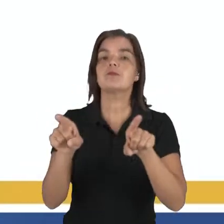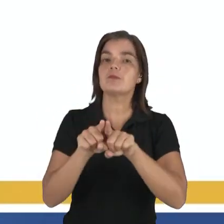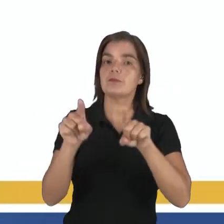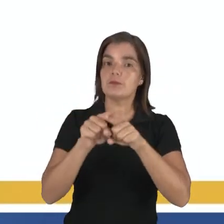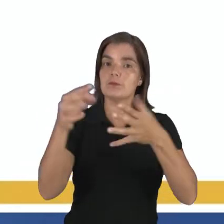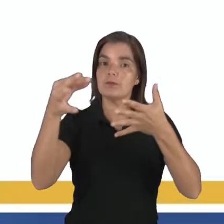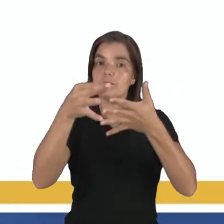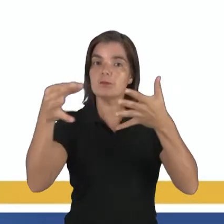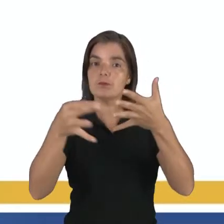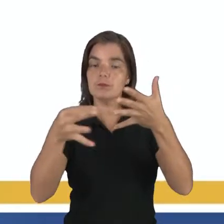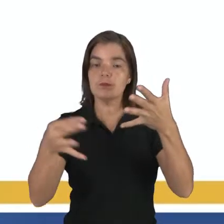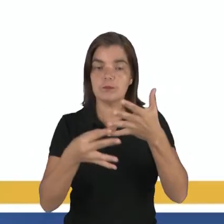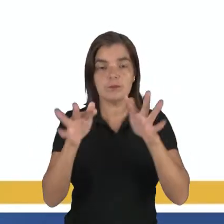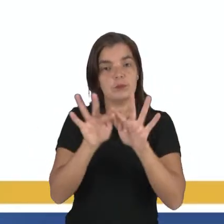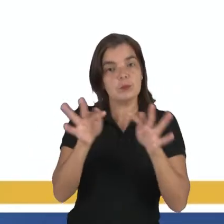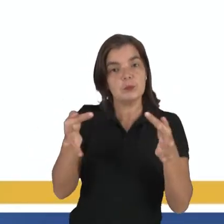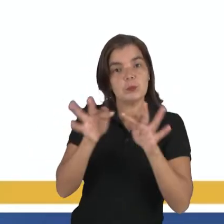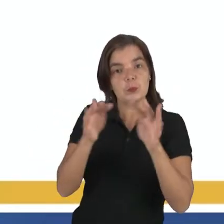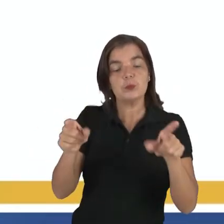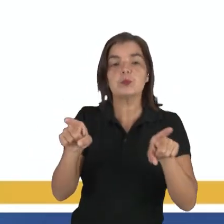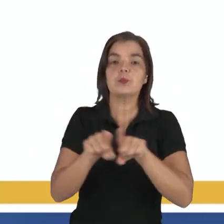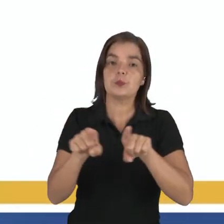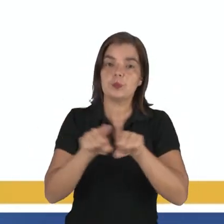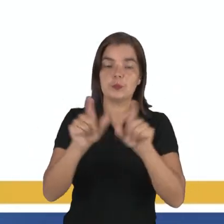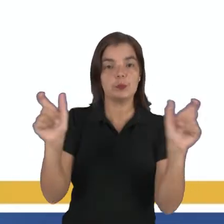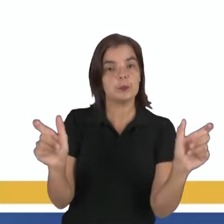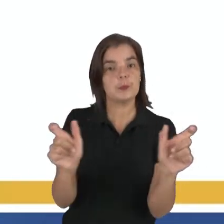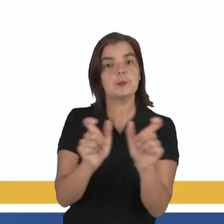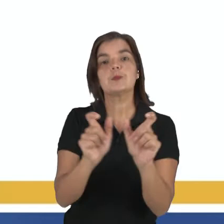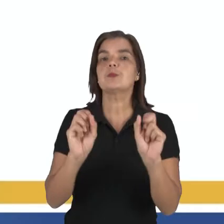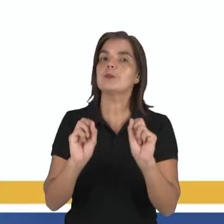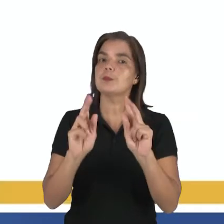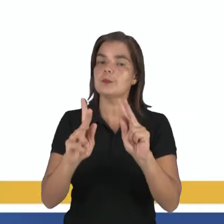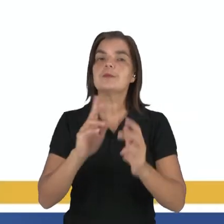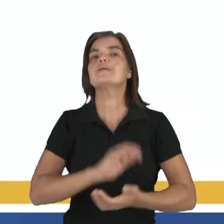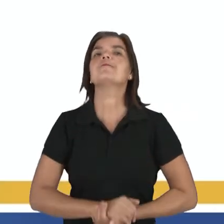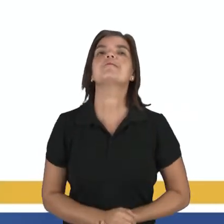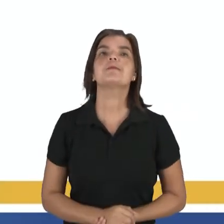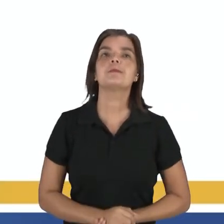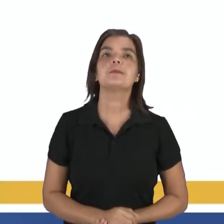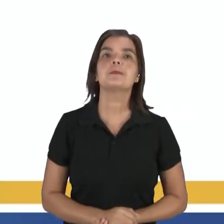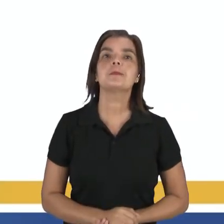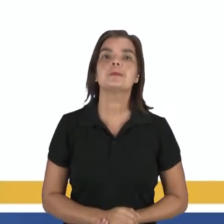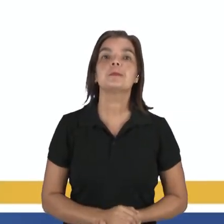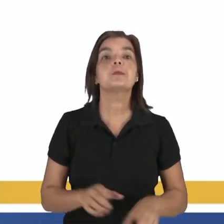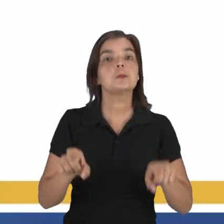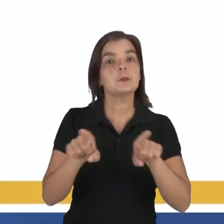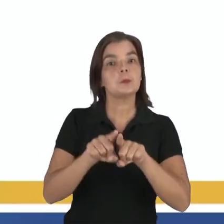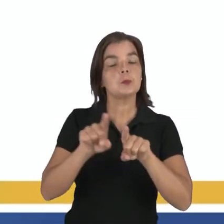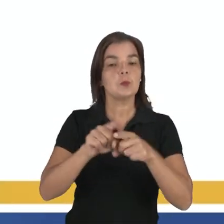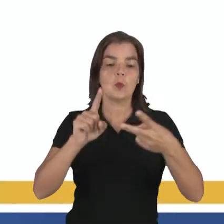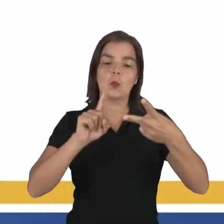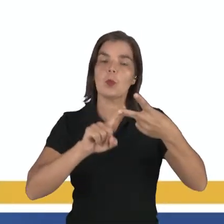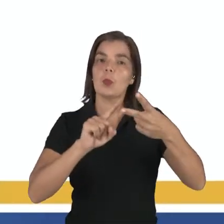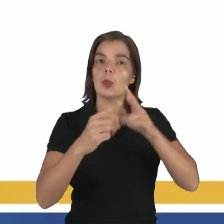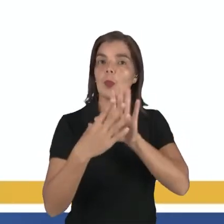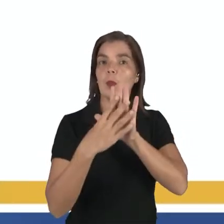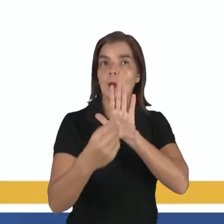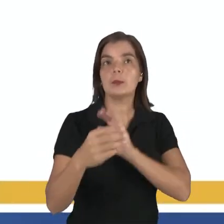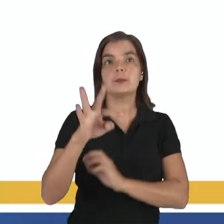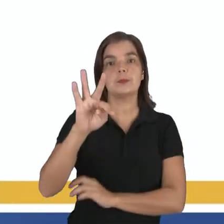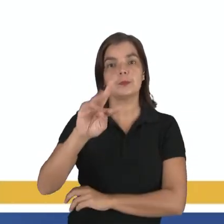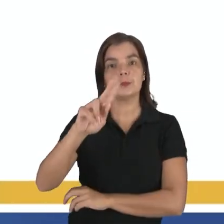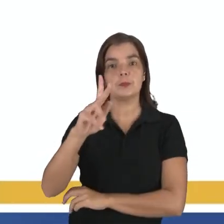as classifica como substância simples e composta, ok? E aí nós vamos para o segundo